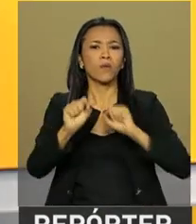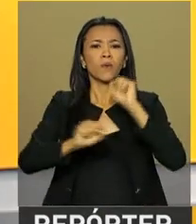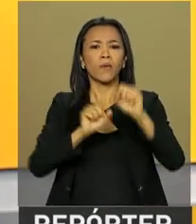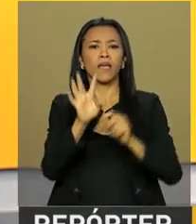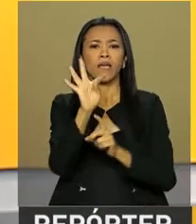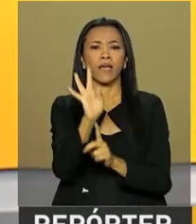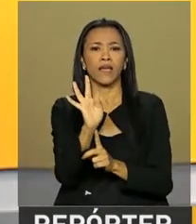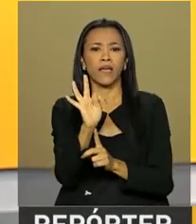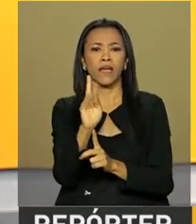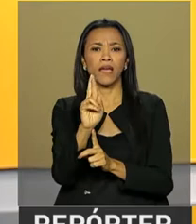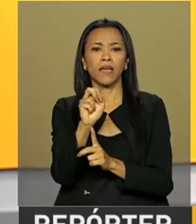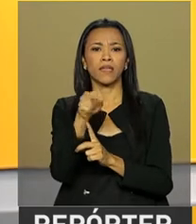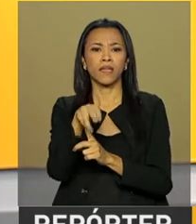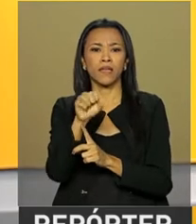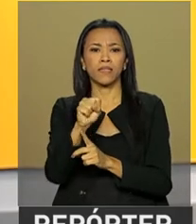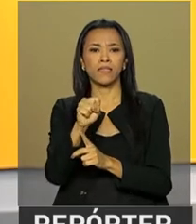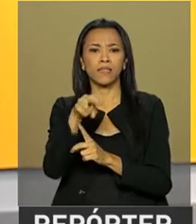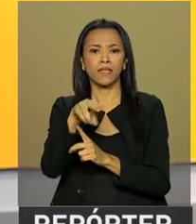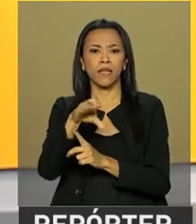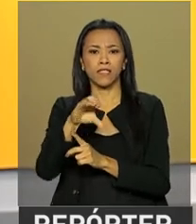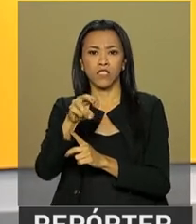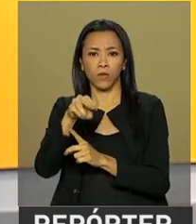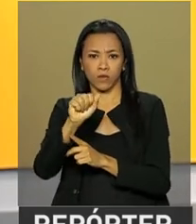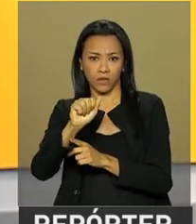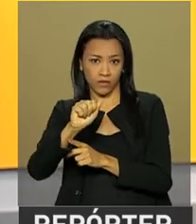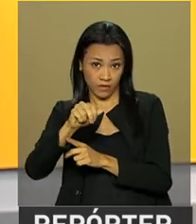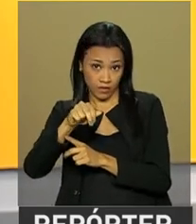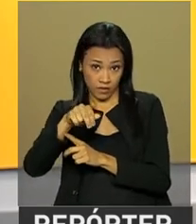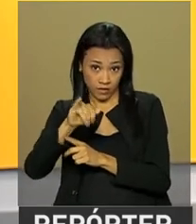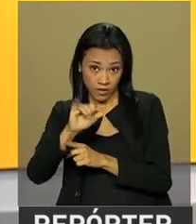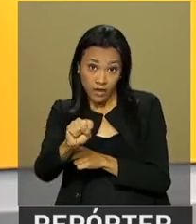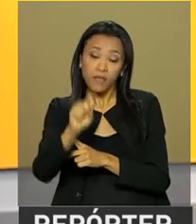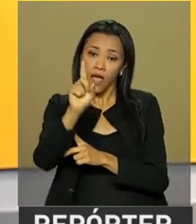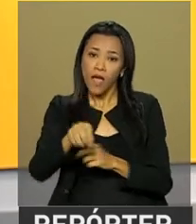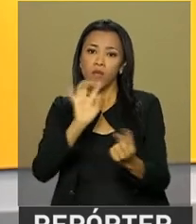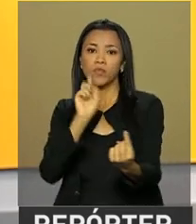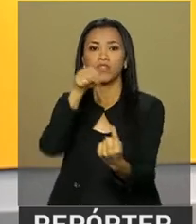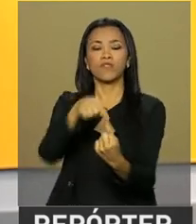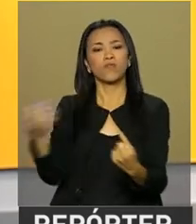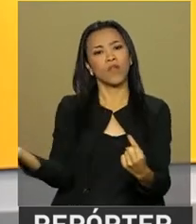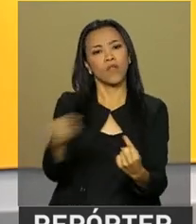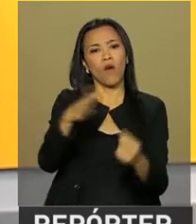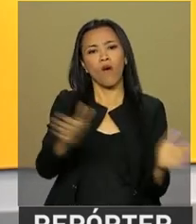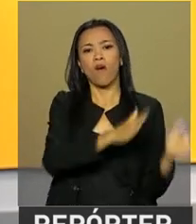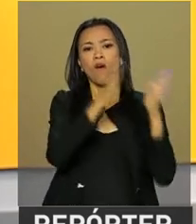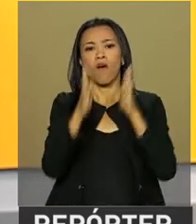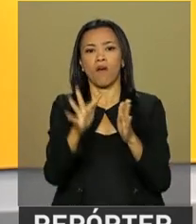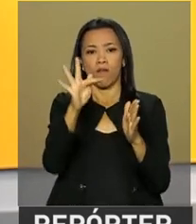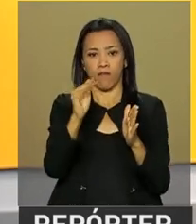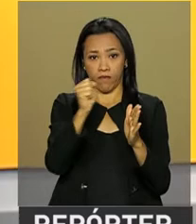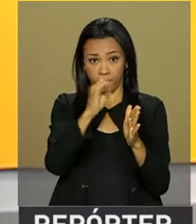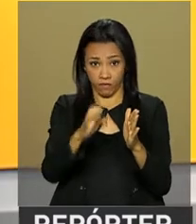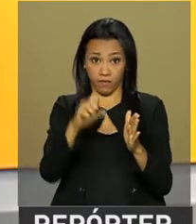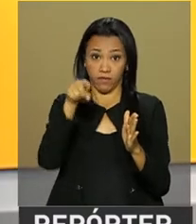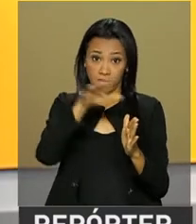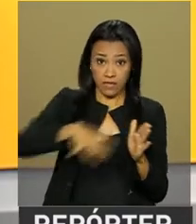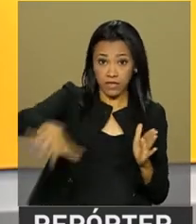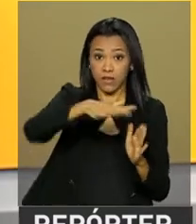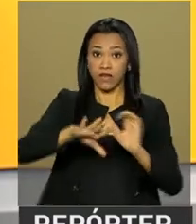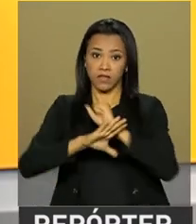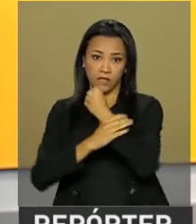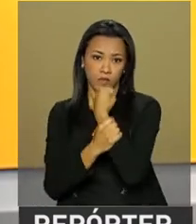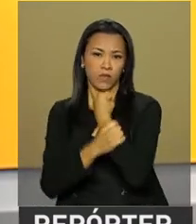transnacionais esse é o objetivo da nova fase do plano nacional de segurança pública que foi